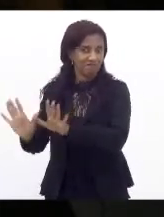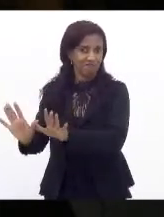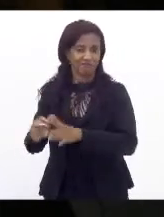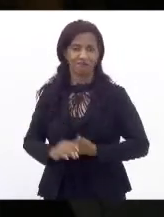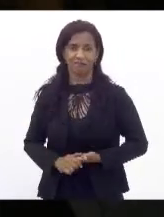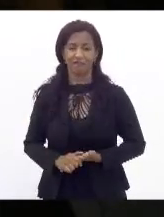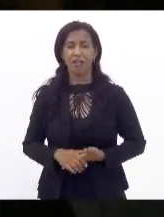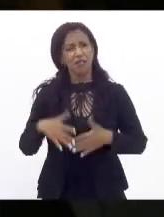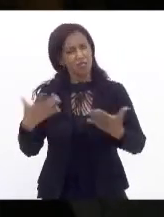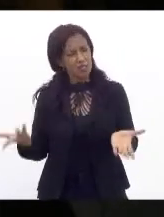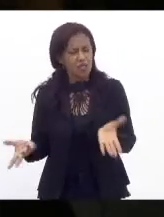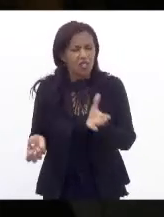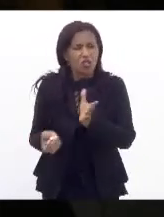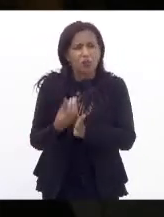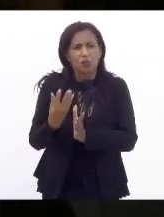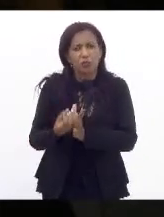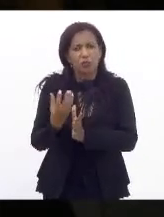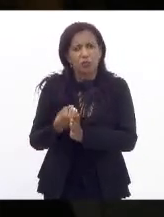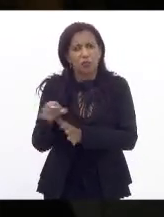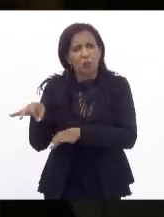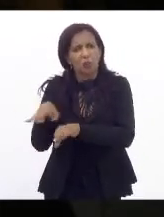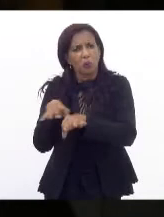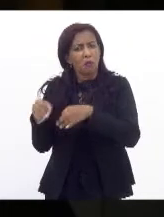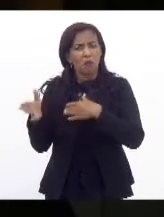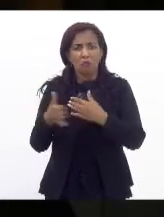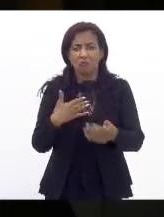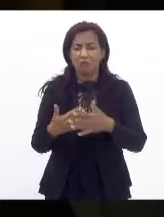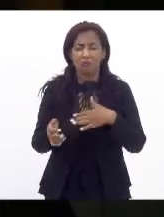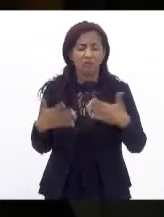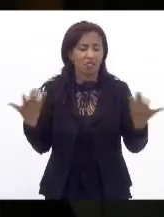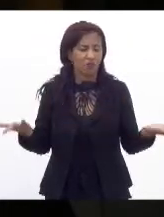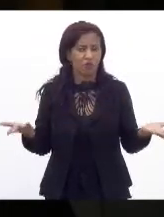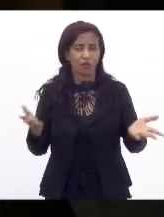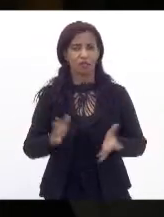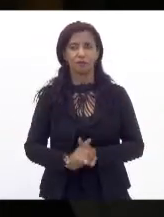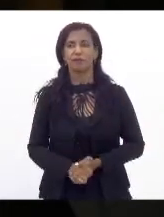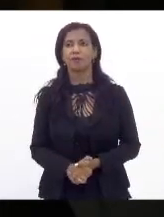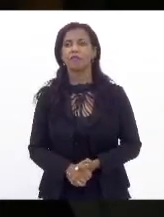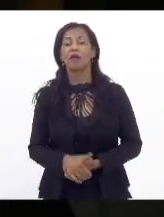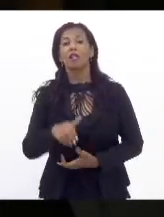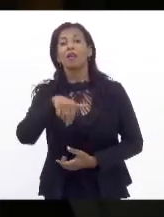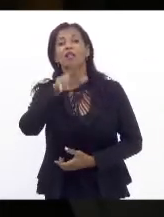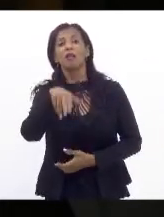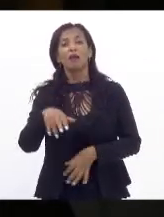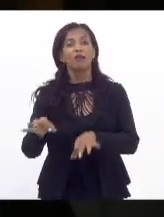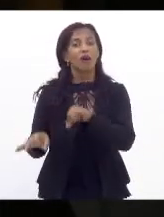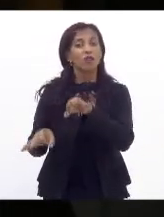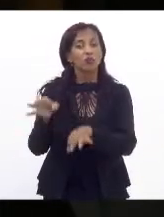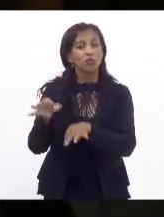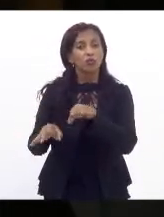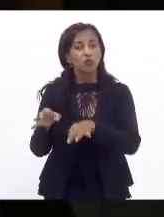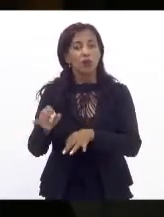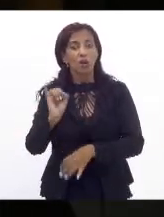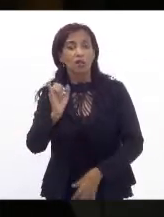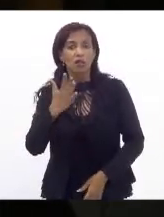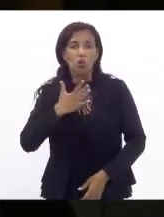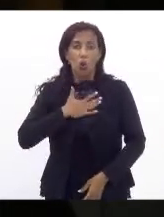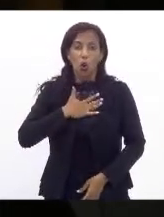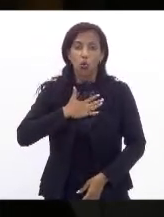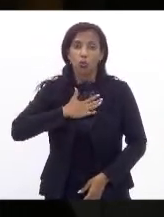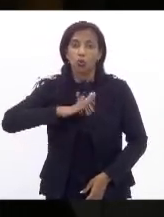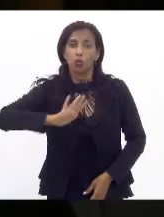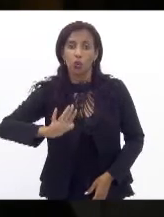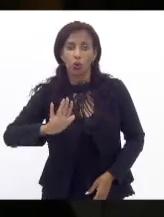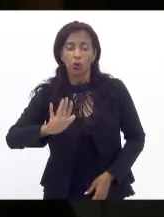Seja produzido por quem for. E quem vai julgar se gosta ou não da